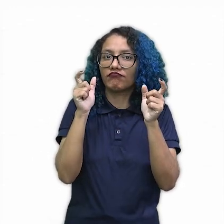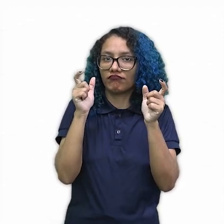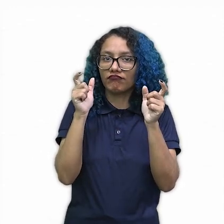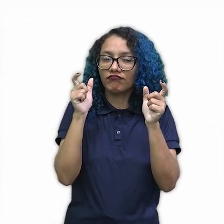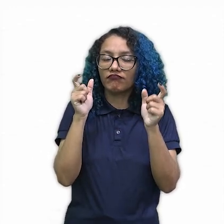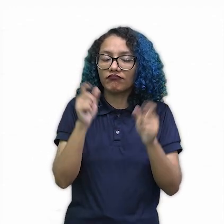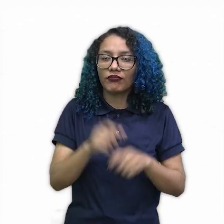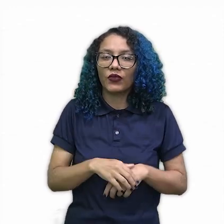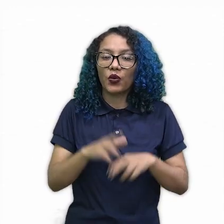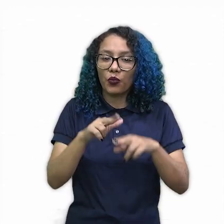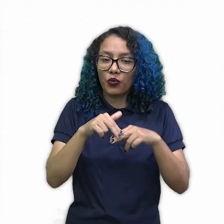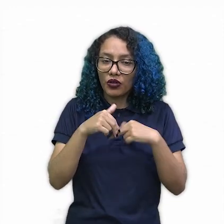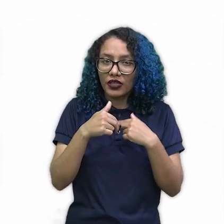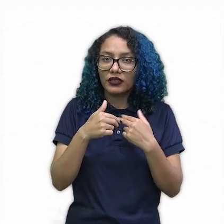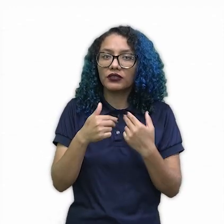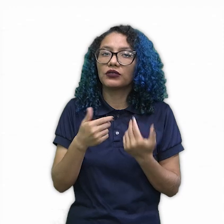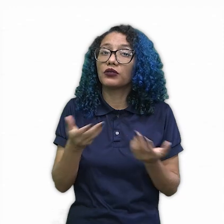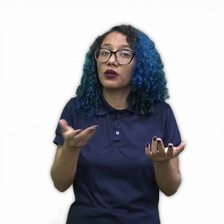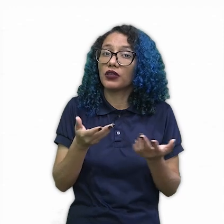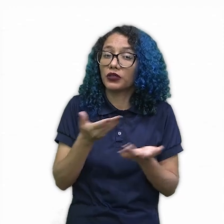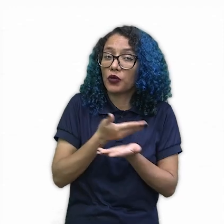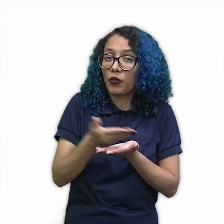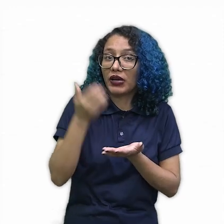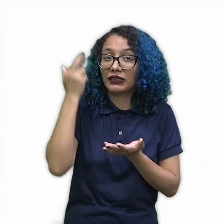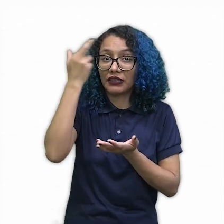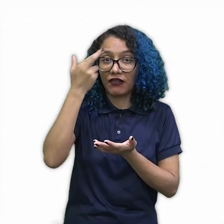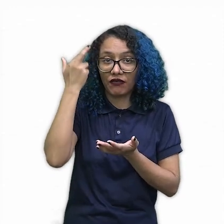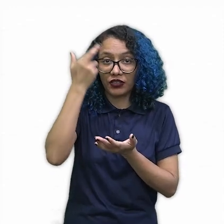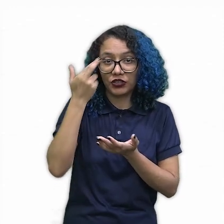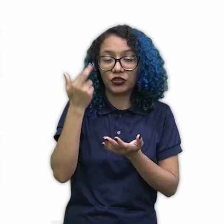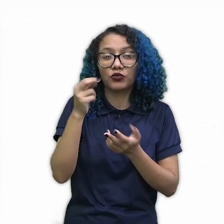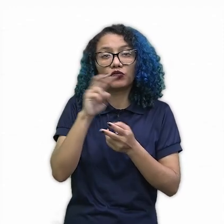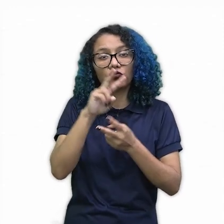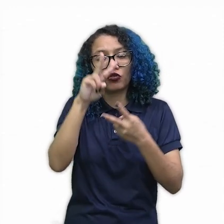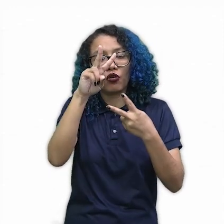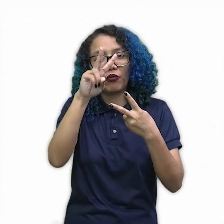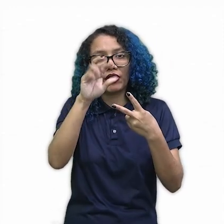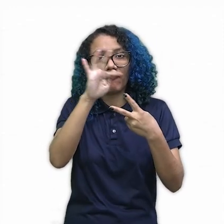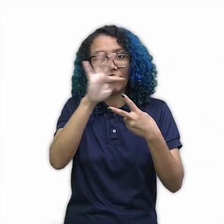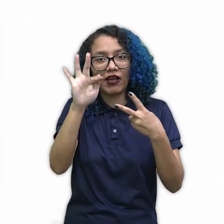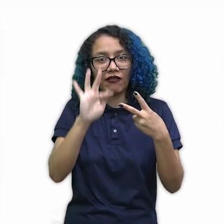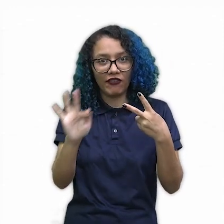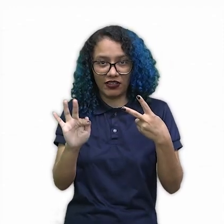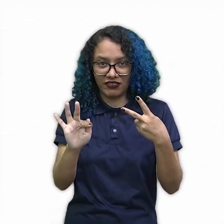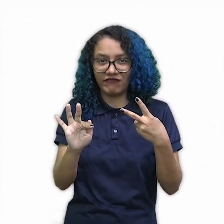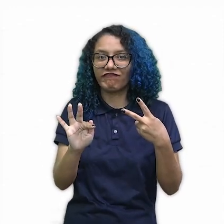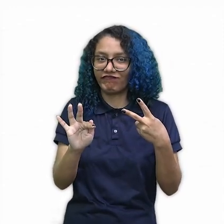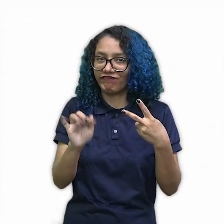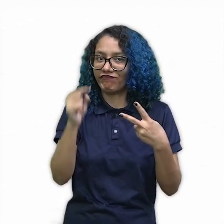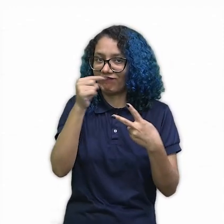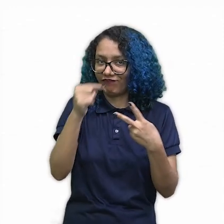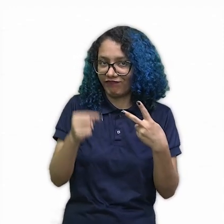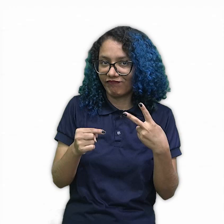questões. Por isso que nós começamos aqui pensando sobre essas duas, né, expressões aqui.